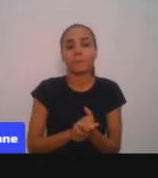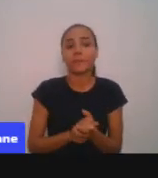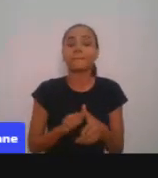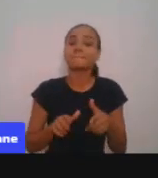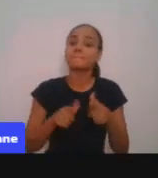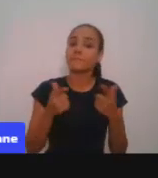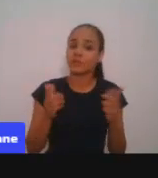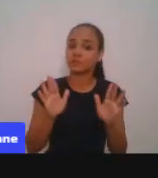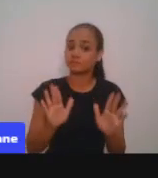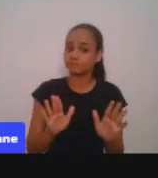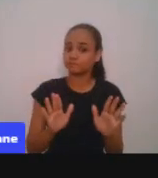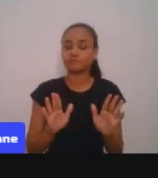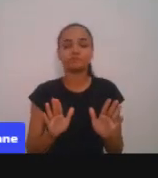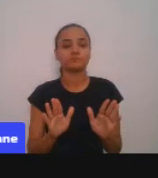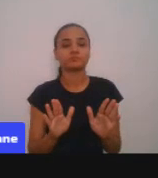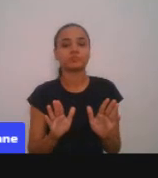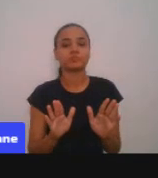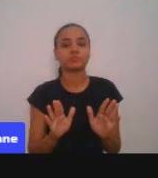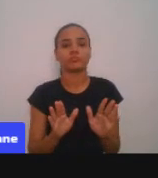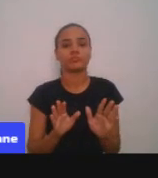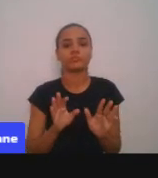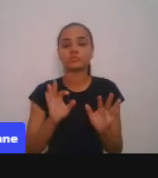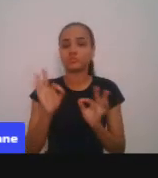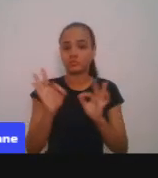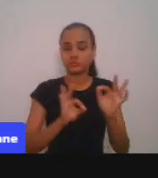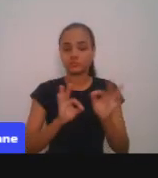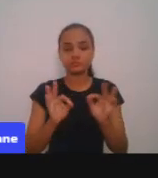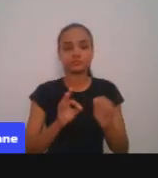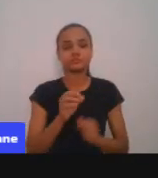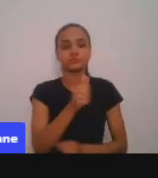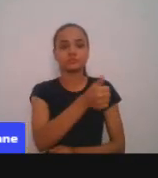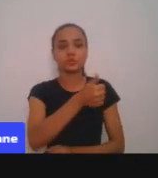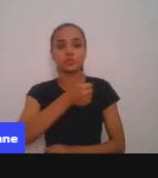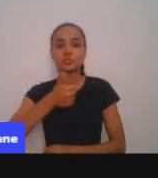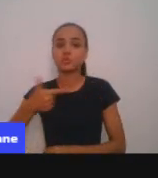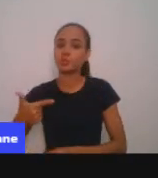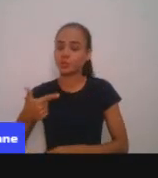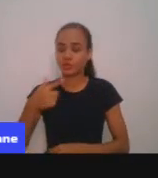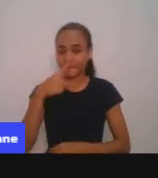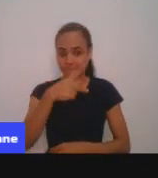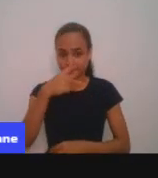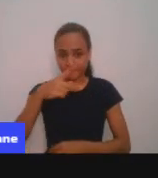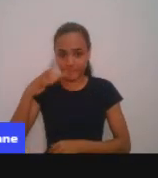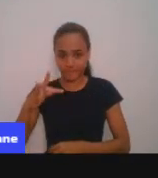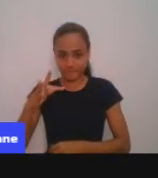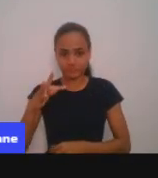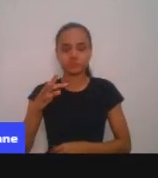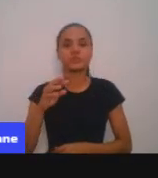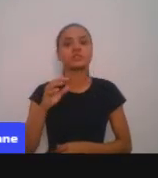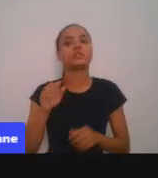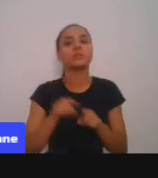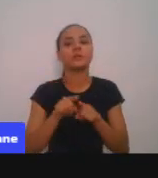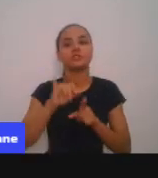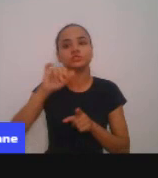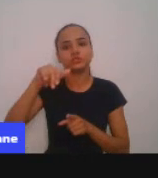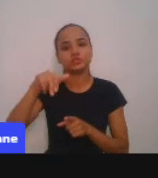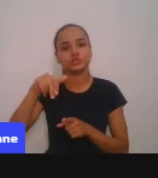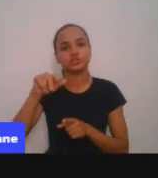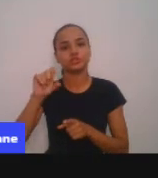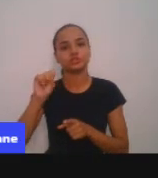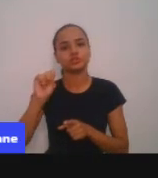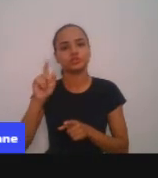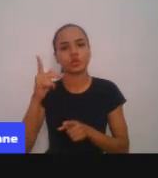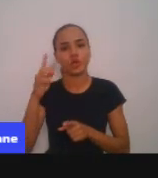fizemos uma série de 12 PowerPoint, OneShot, Power Director, Movave,